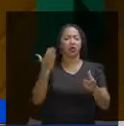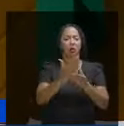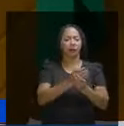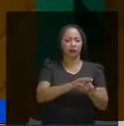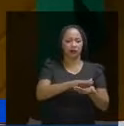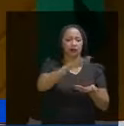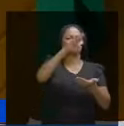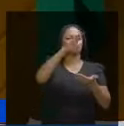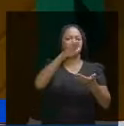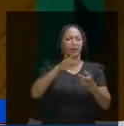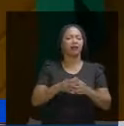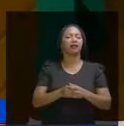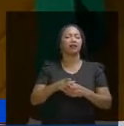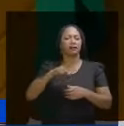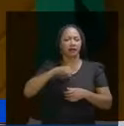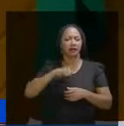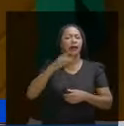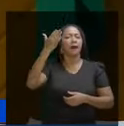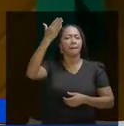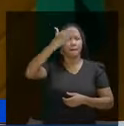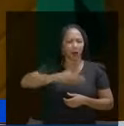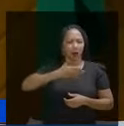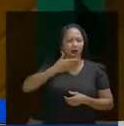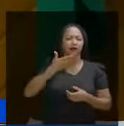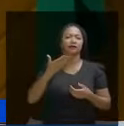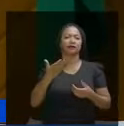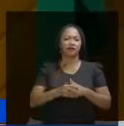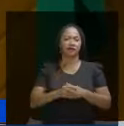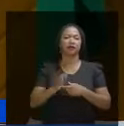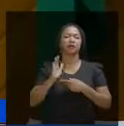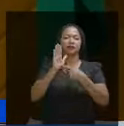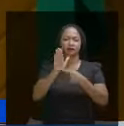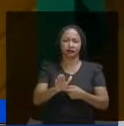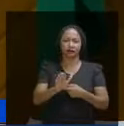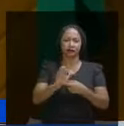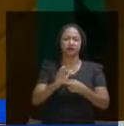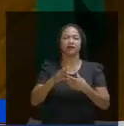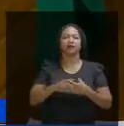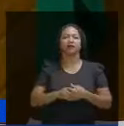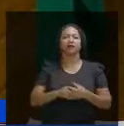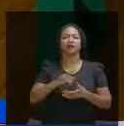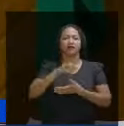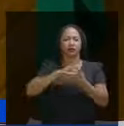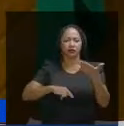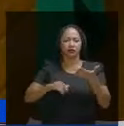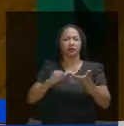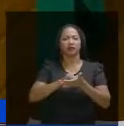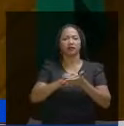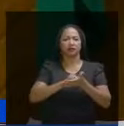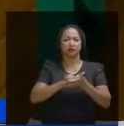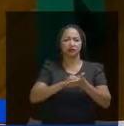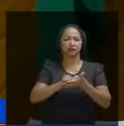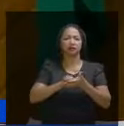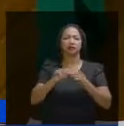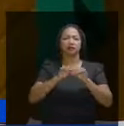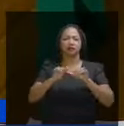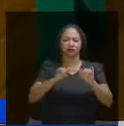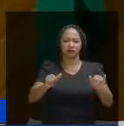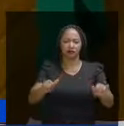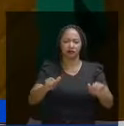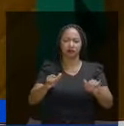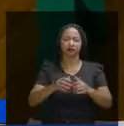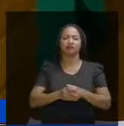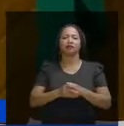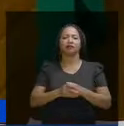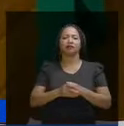a recorrente busca comprovar sua filiação com a apresentação de ficha de inscrição de declaração dos